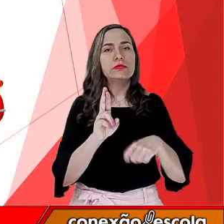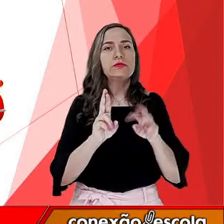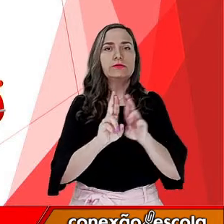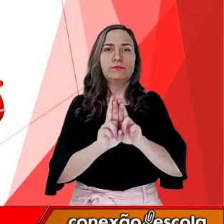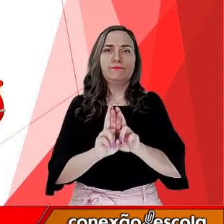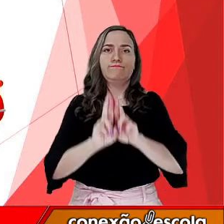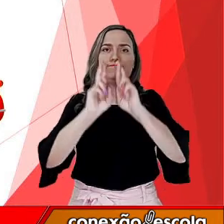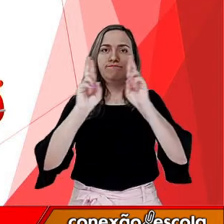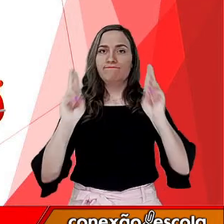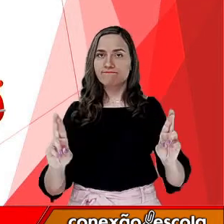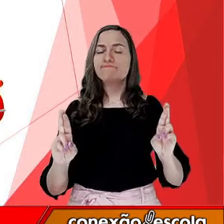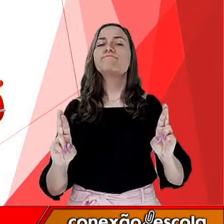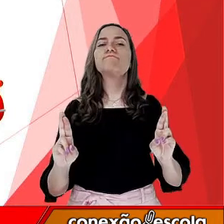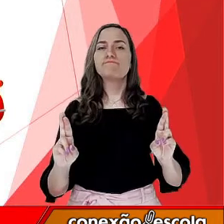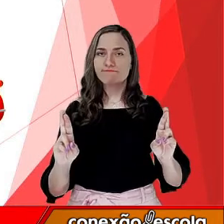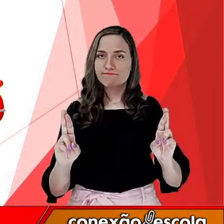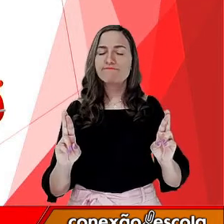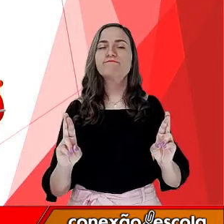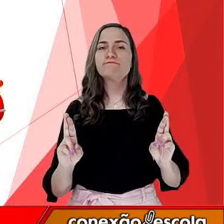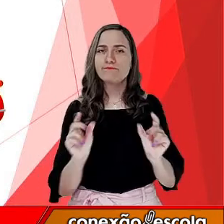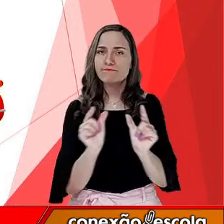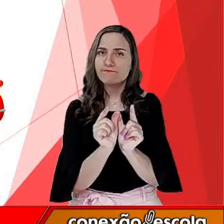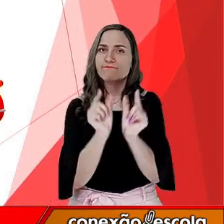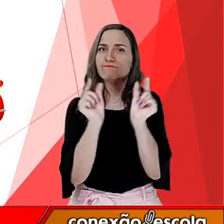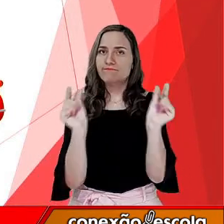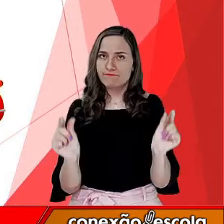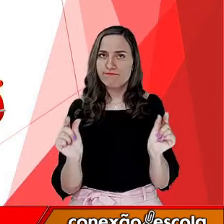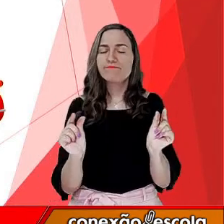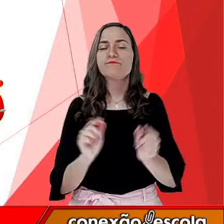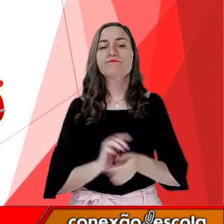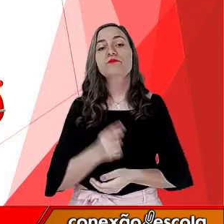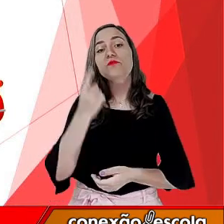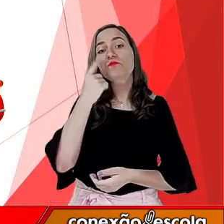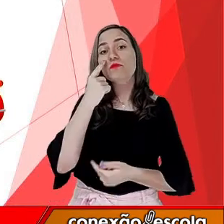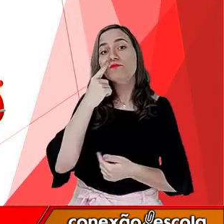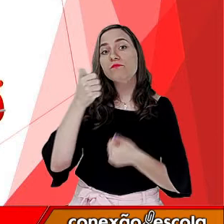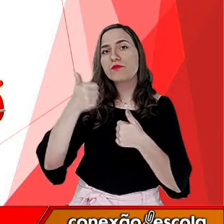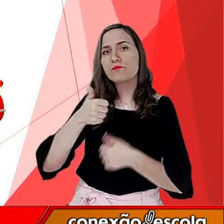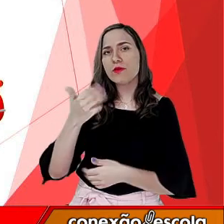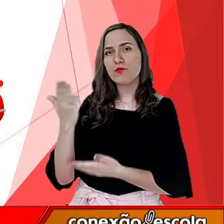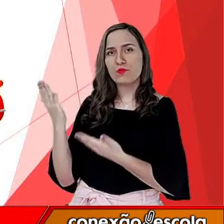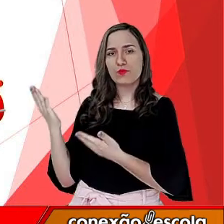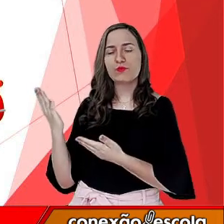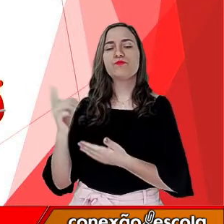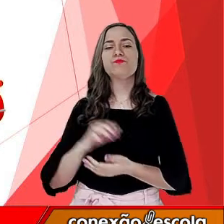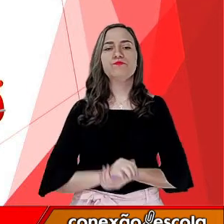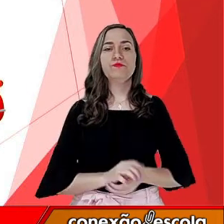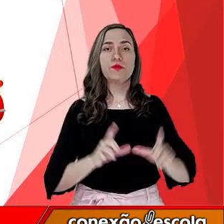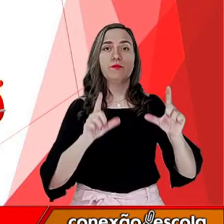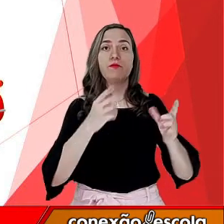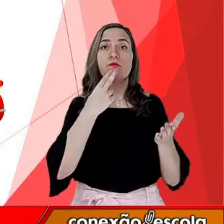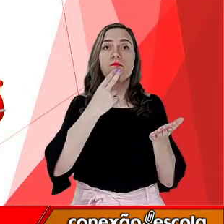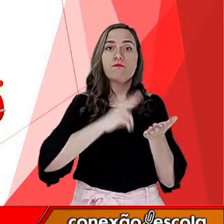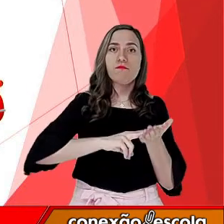sílabas diferentes. Na imagem número 1, está escrito